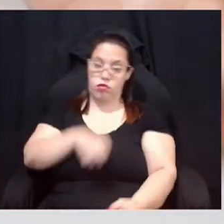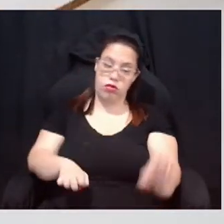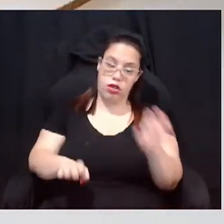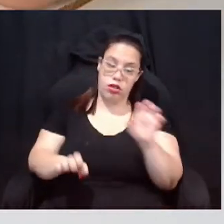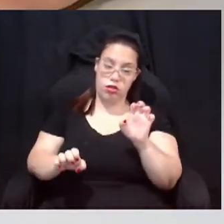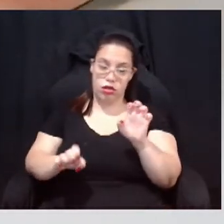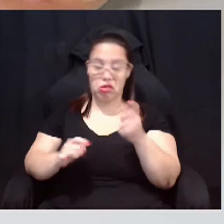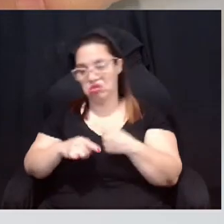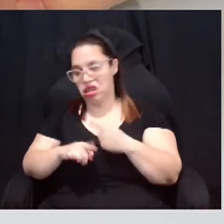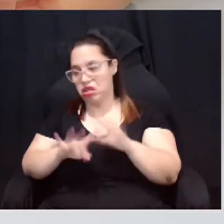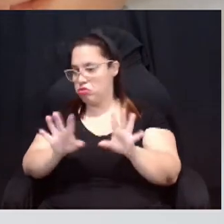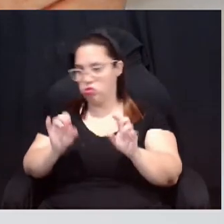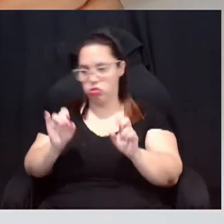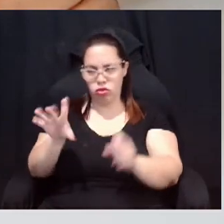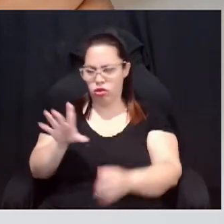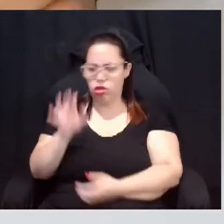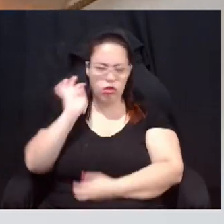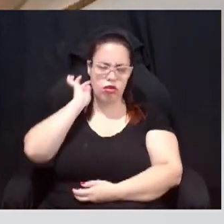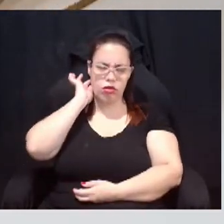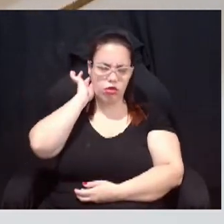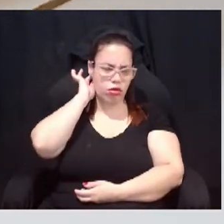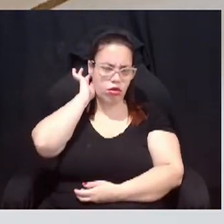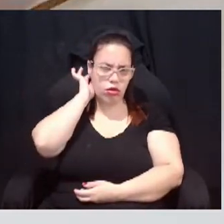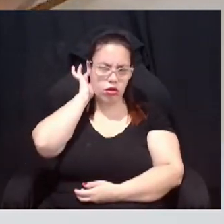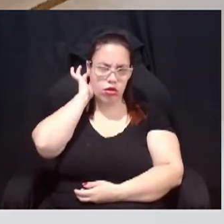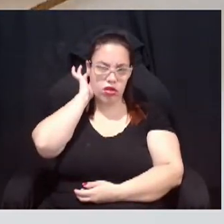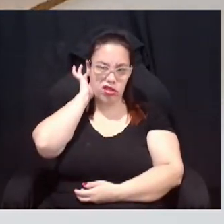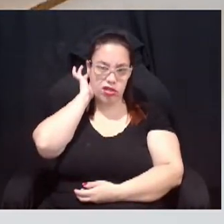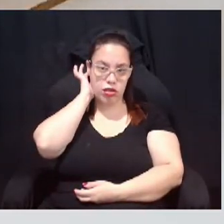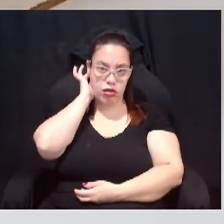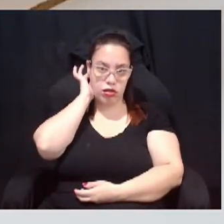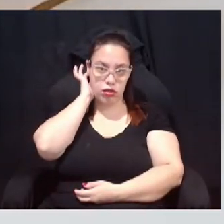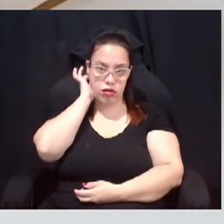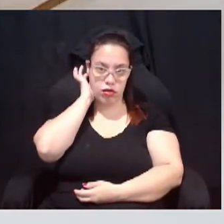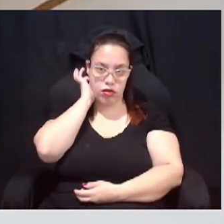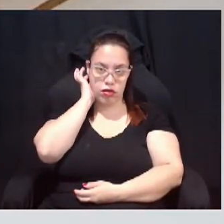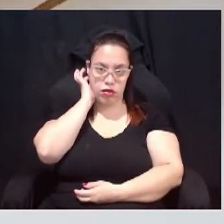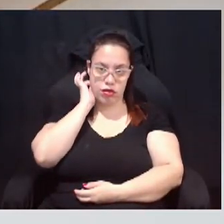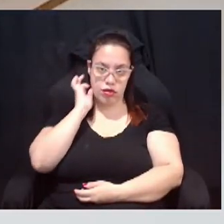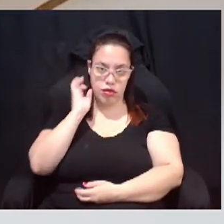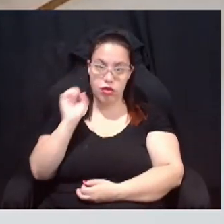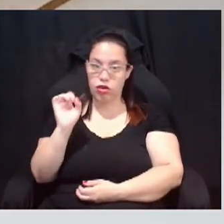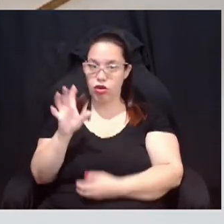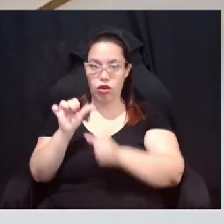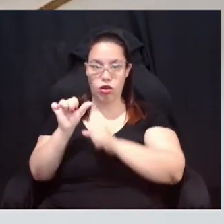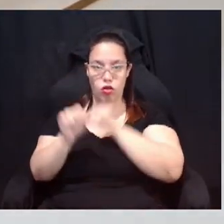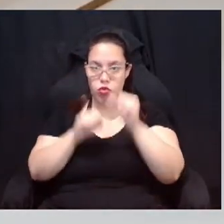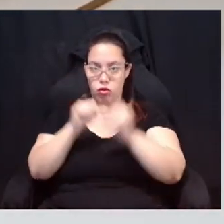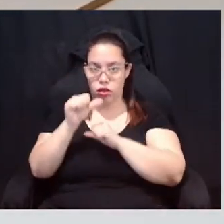contrário. Essa voltinha tá para a direita, assim. Então, é só isso que vai mudar, tá bom?